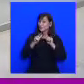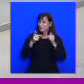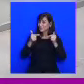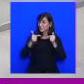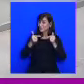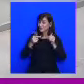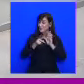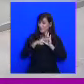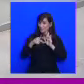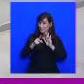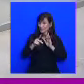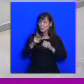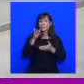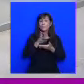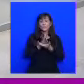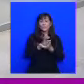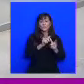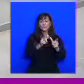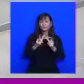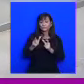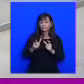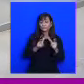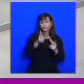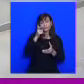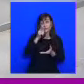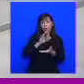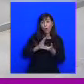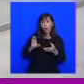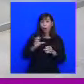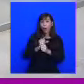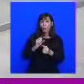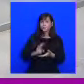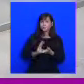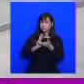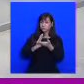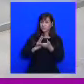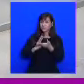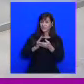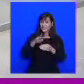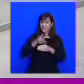aposta? Após a apuração, você poderá saber de onde são as apostas vencedoras